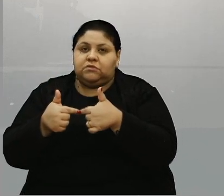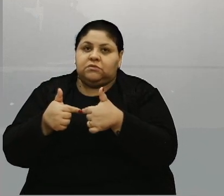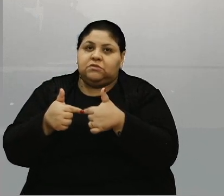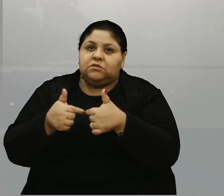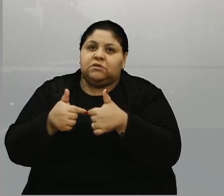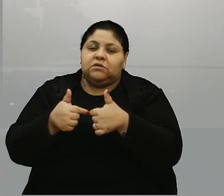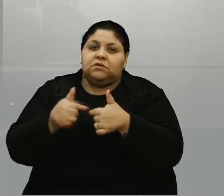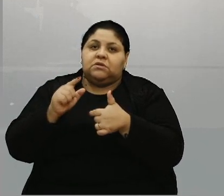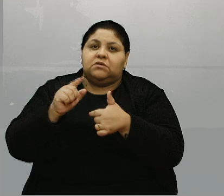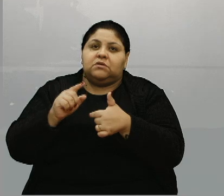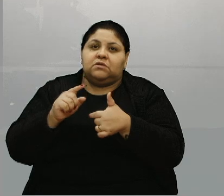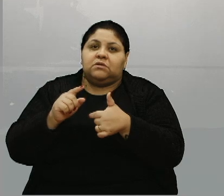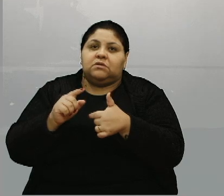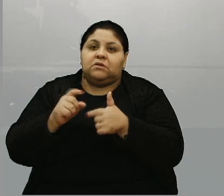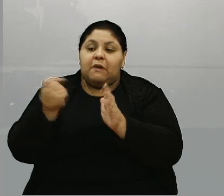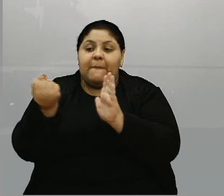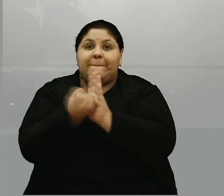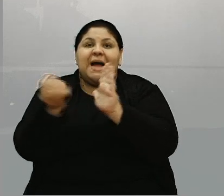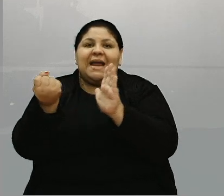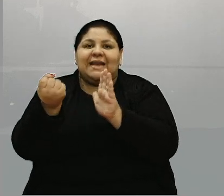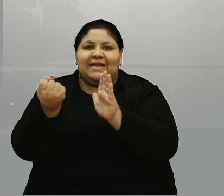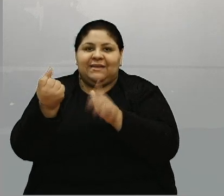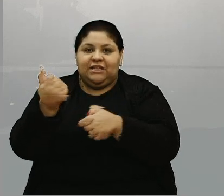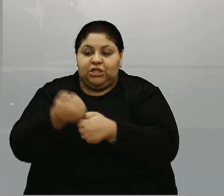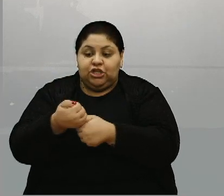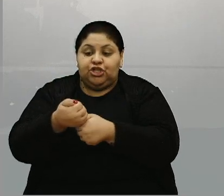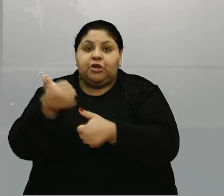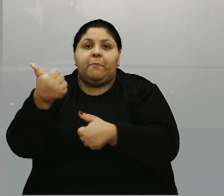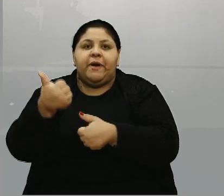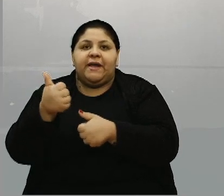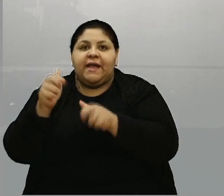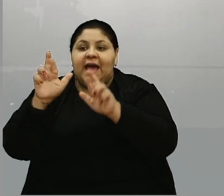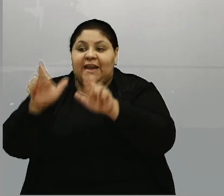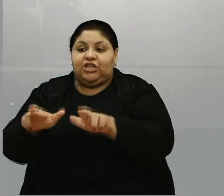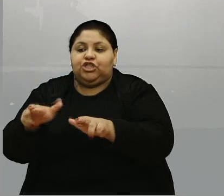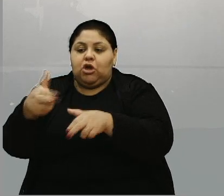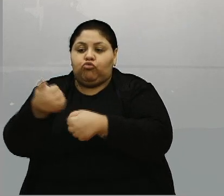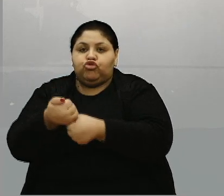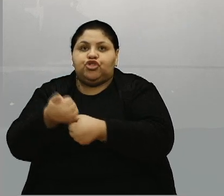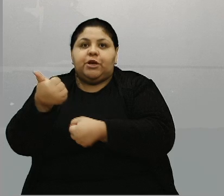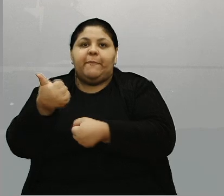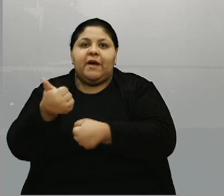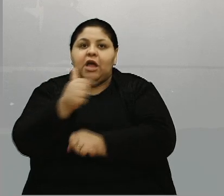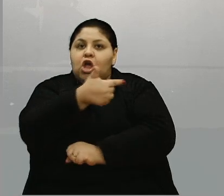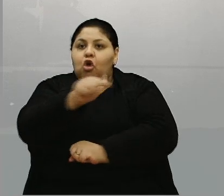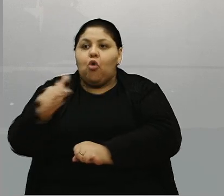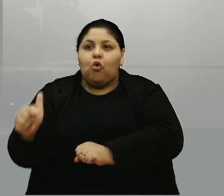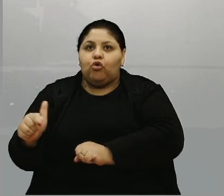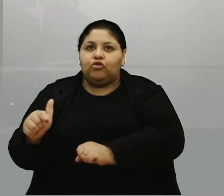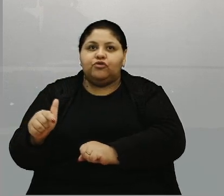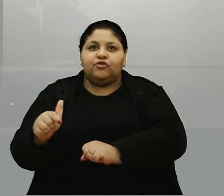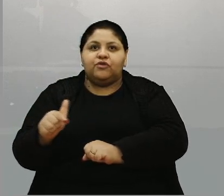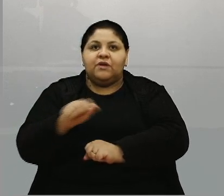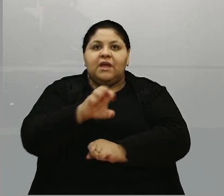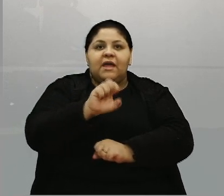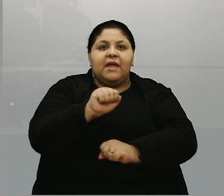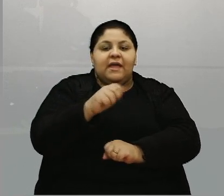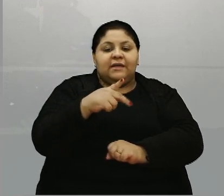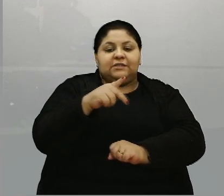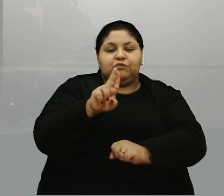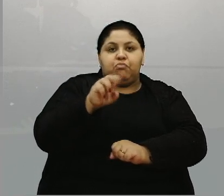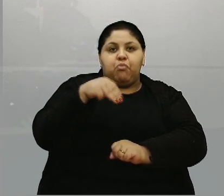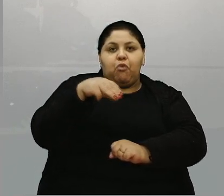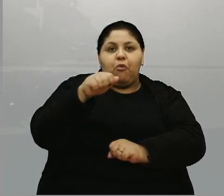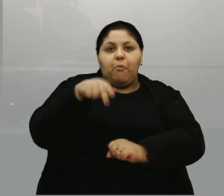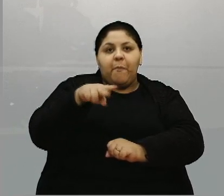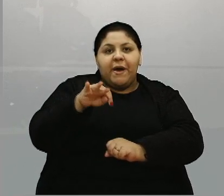Gladys, nessa questão da marca Champagne, da região de Champagne. E os outros vão chamar espumante. Mas a minha aqui